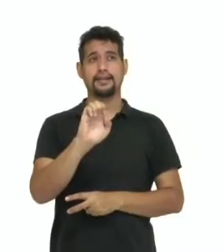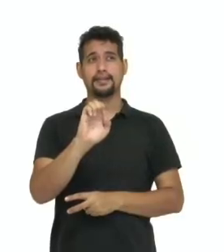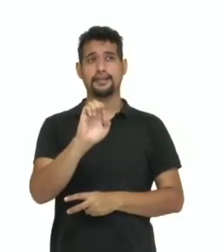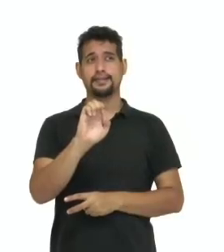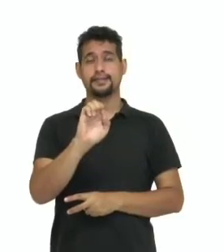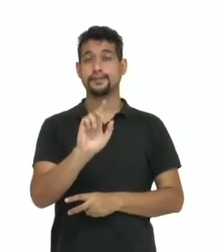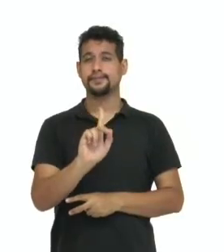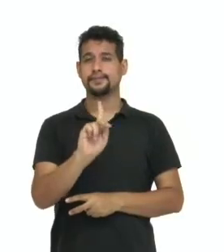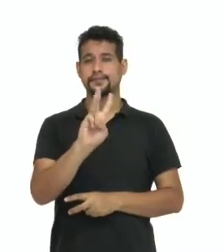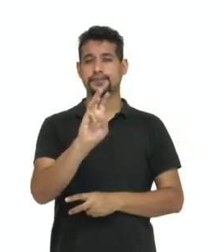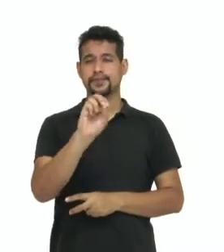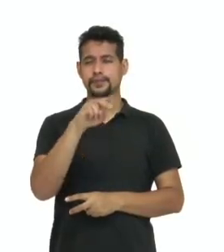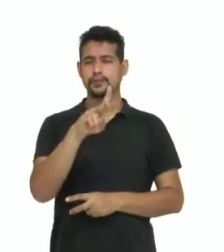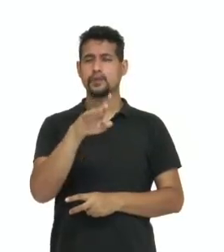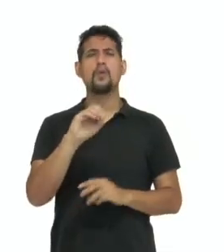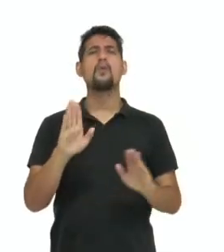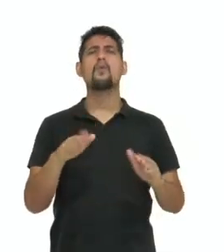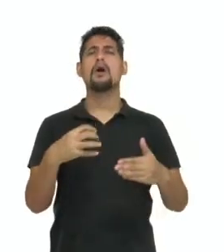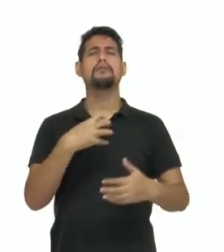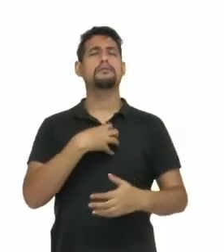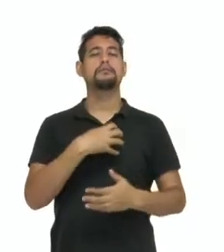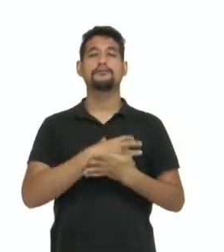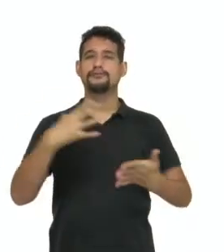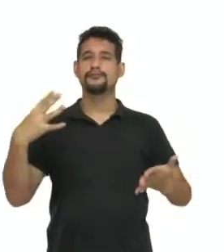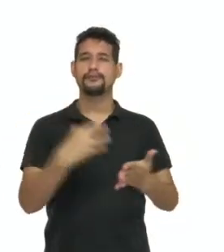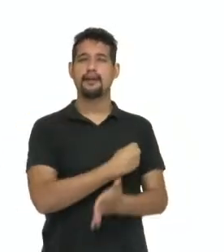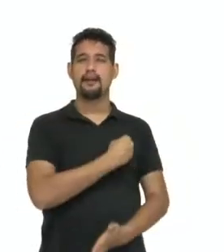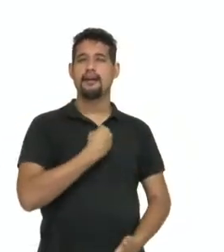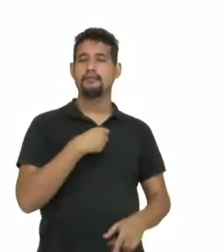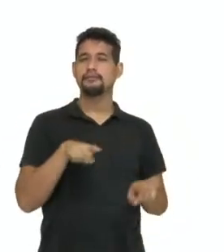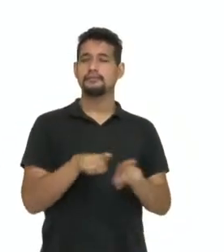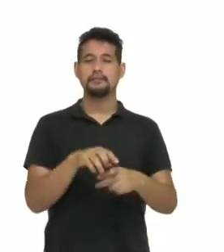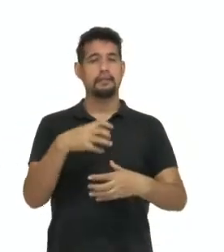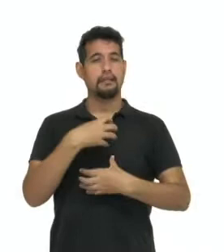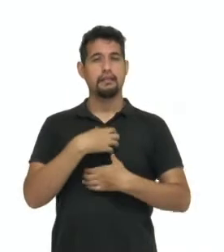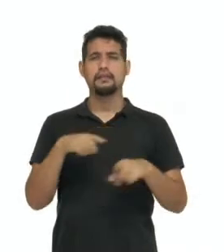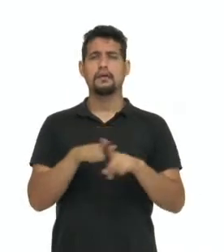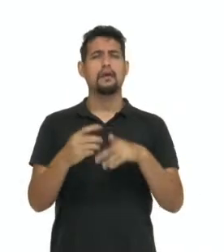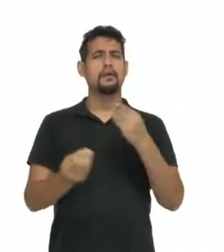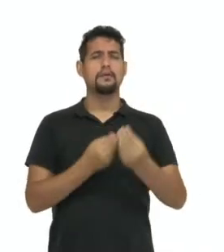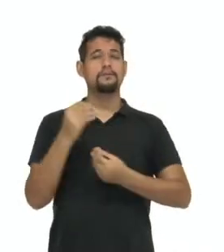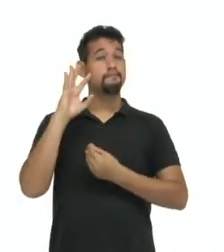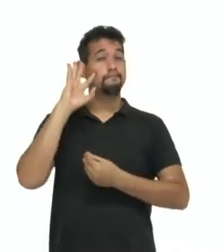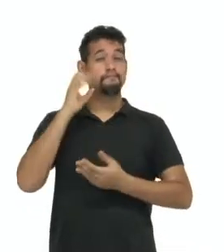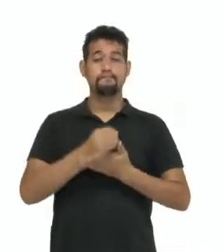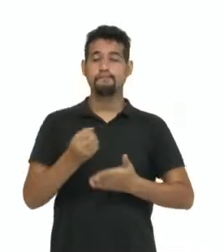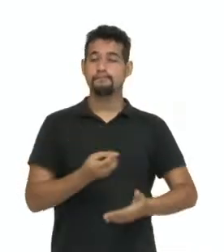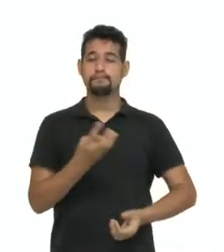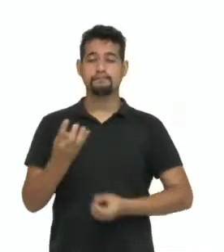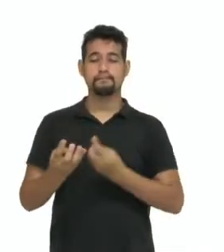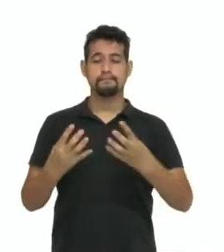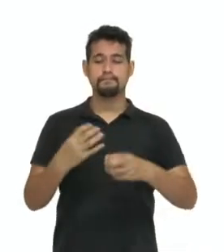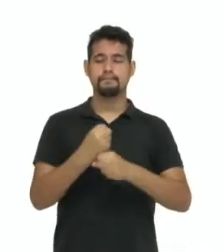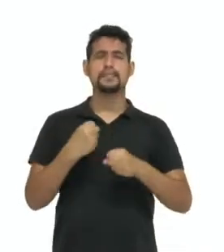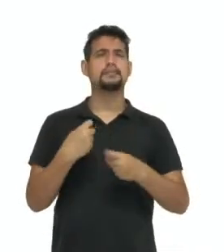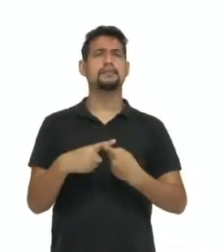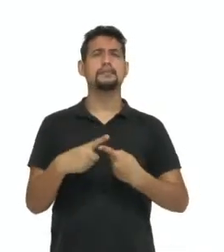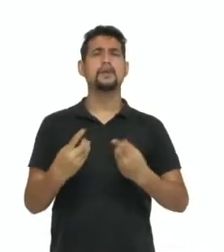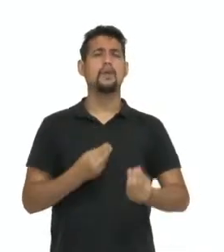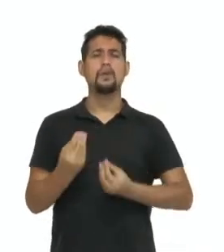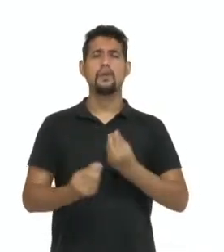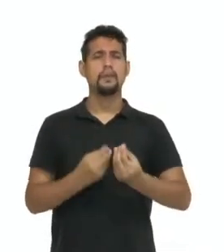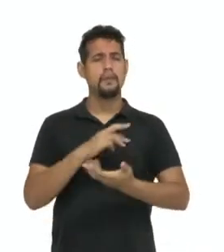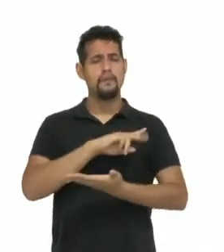tipo, quais são as maneiras de se vencer um Taekwondo? Como acontece a pontuação, né? O porquê de